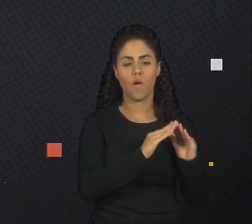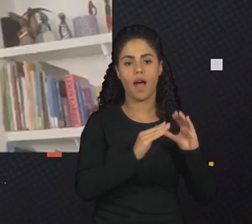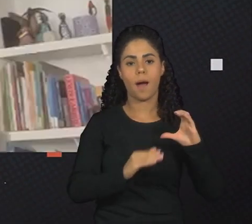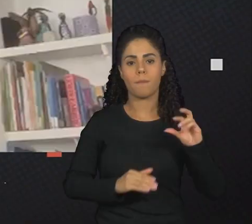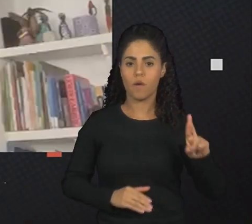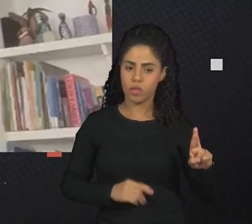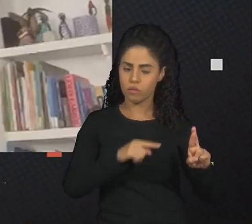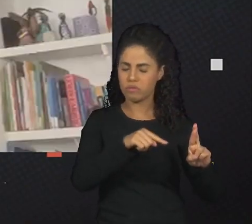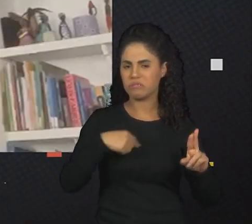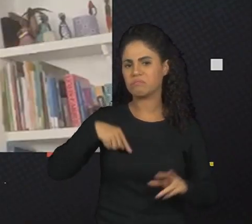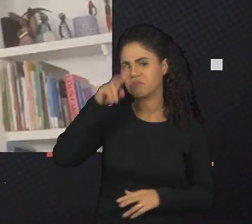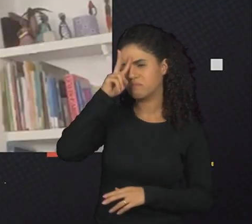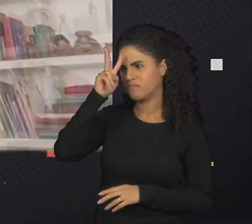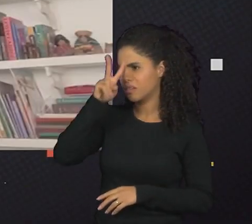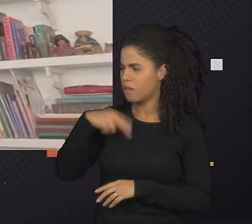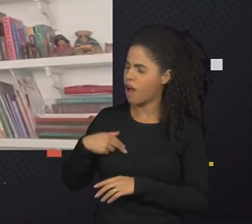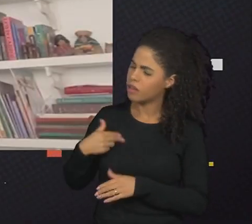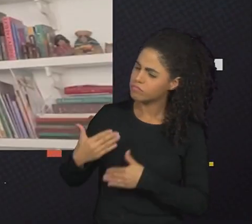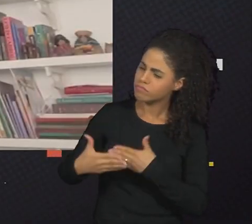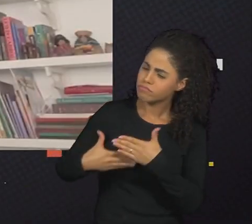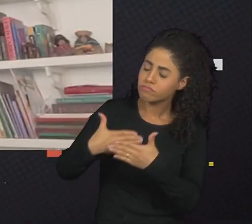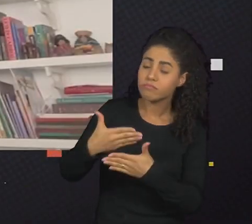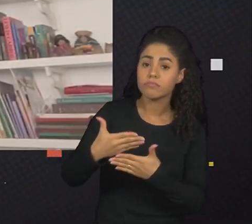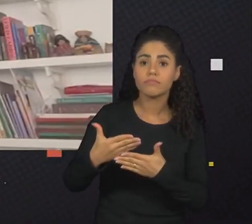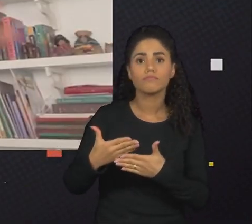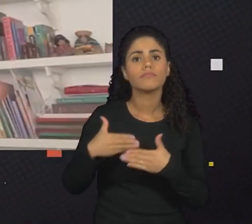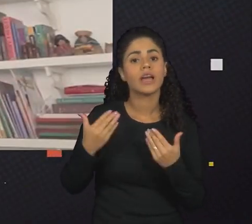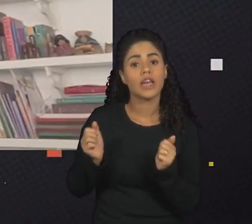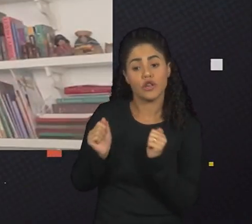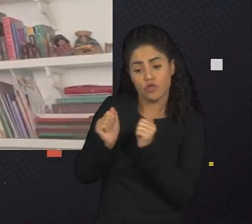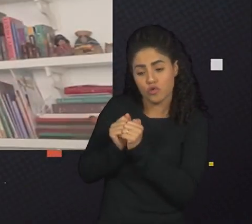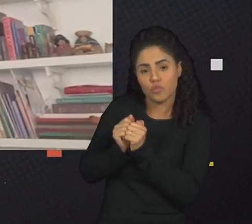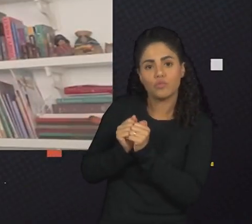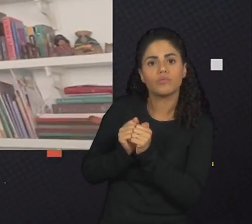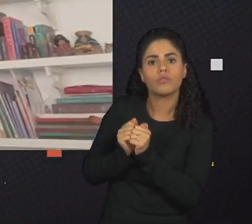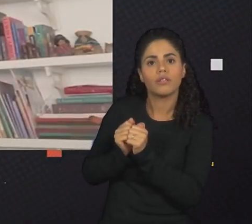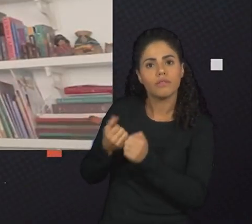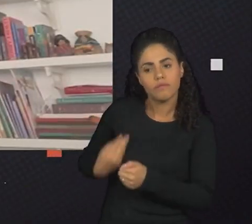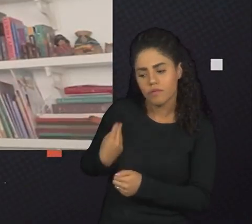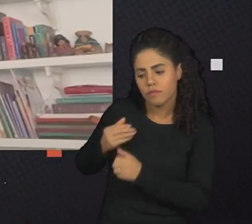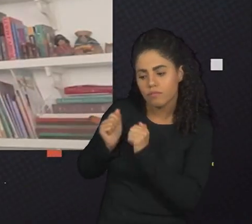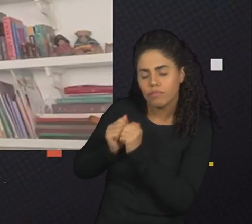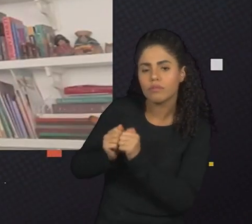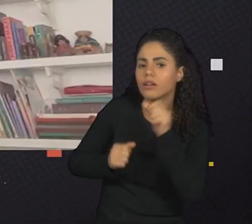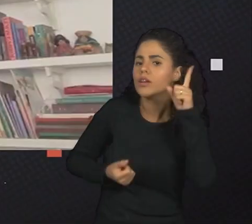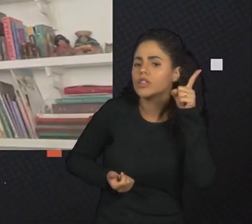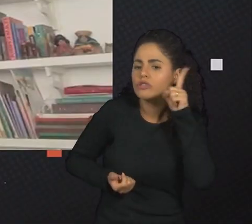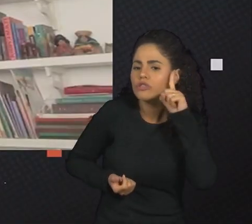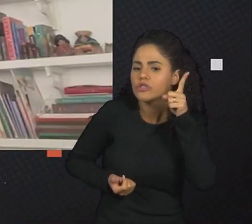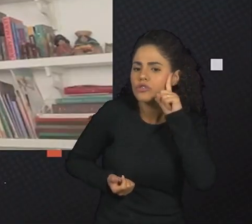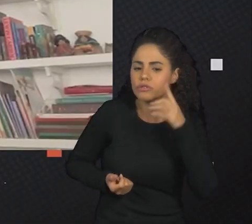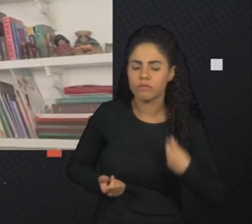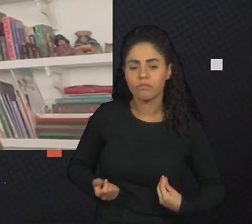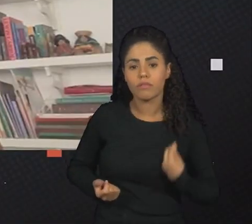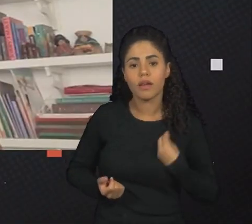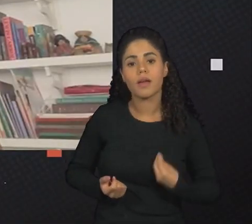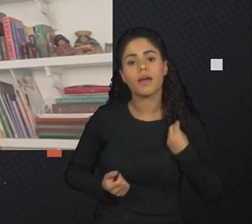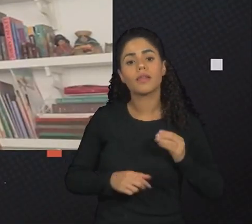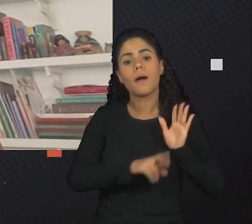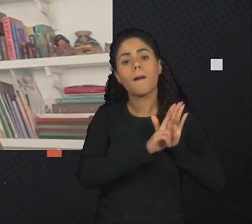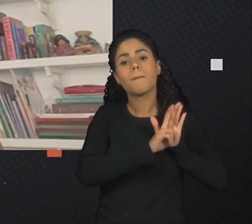onde a história se passava, e passou a conviver, enfim, na vida cotidiana mesmo, para representar